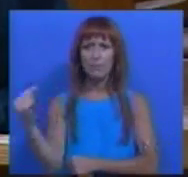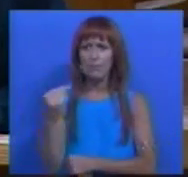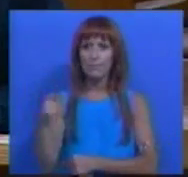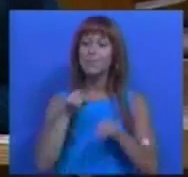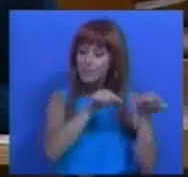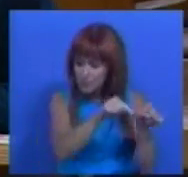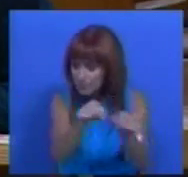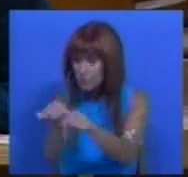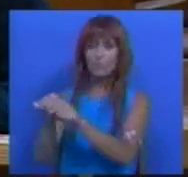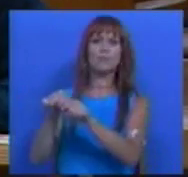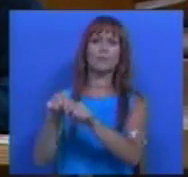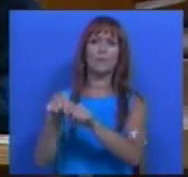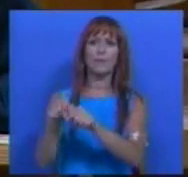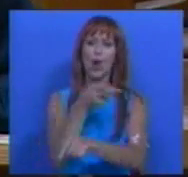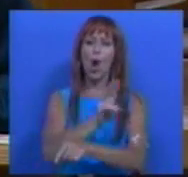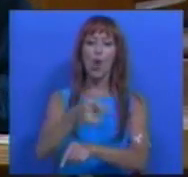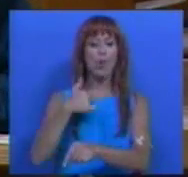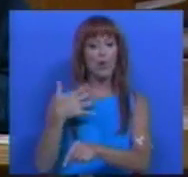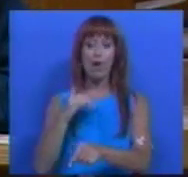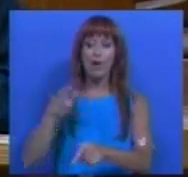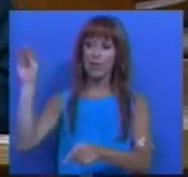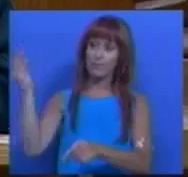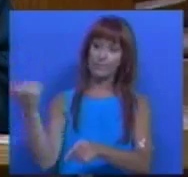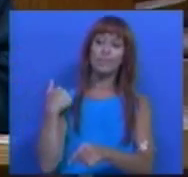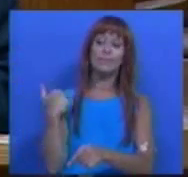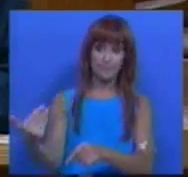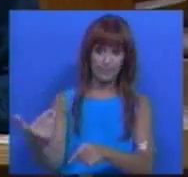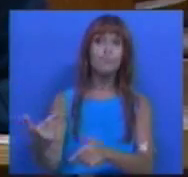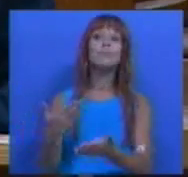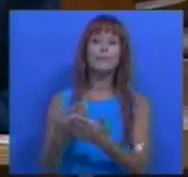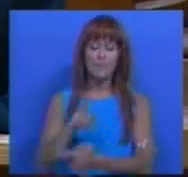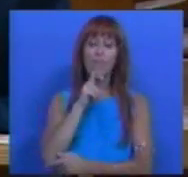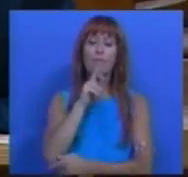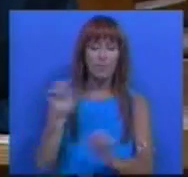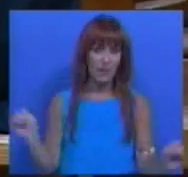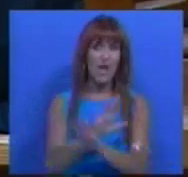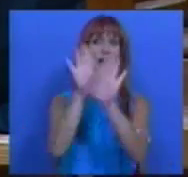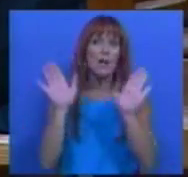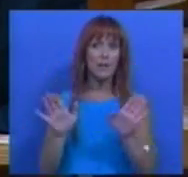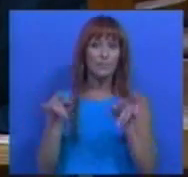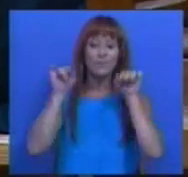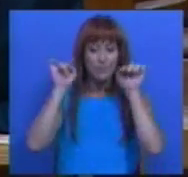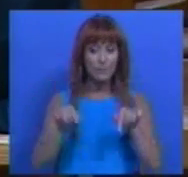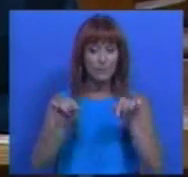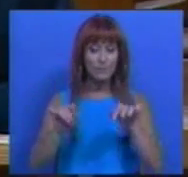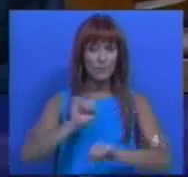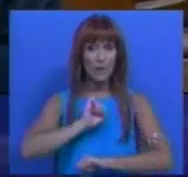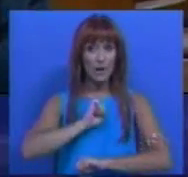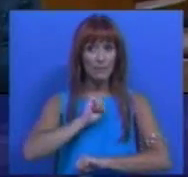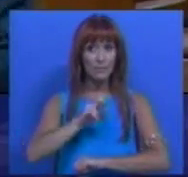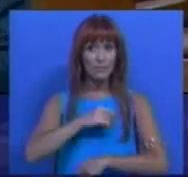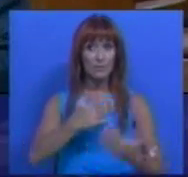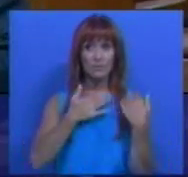mínimos. Esses são aqueles a quem estamos convocados a dar uma resposta clara. Essa é a